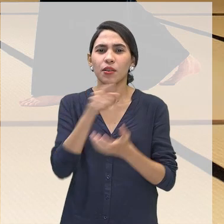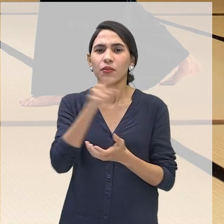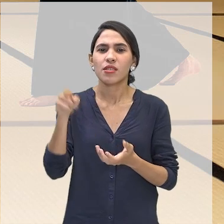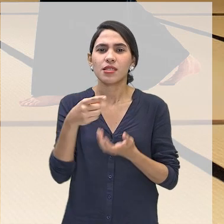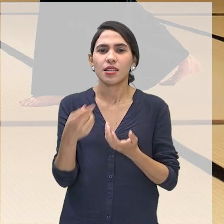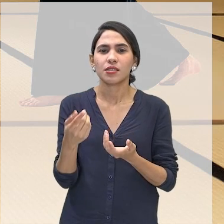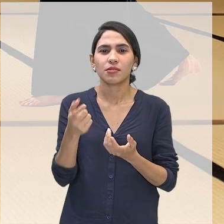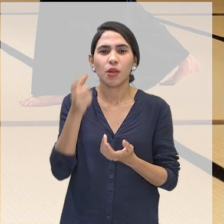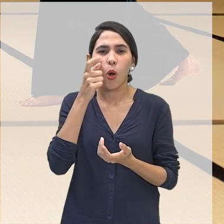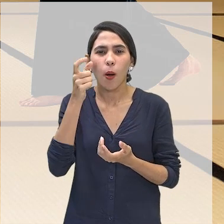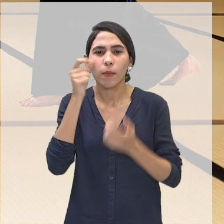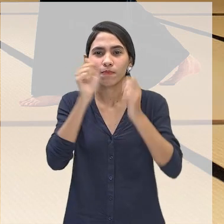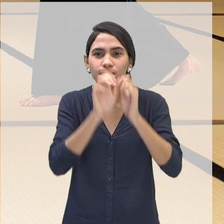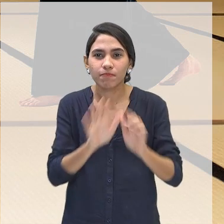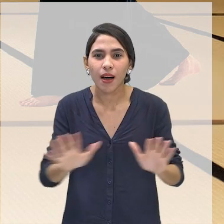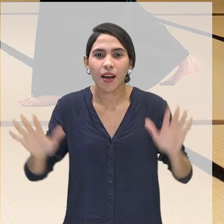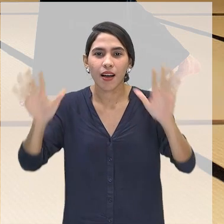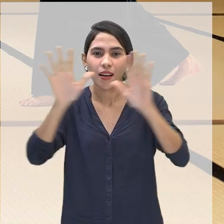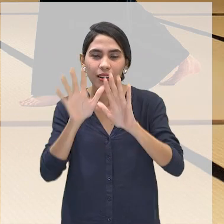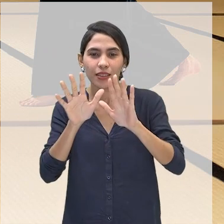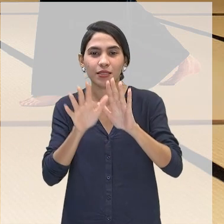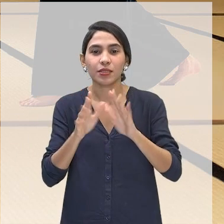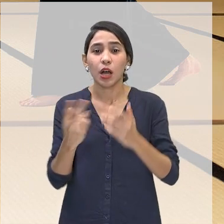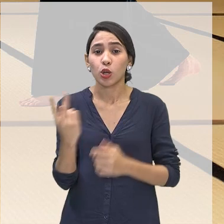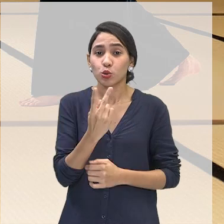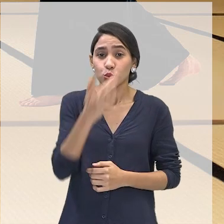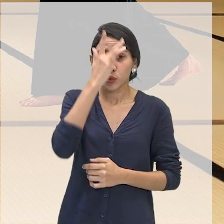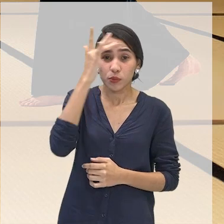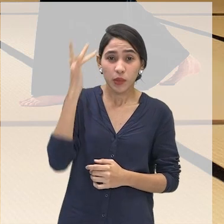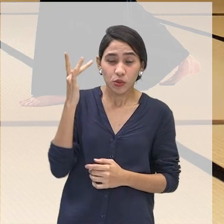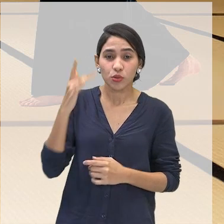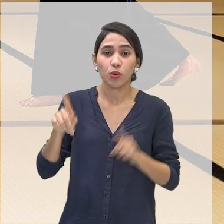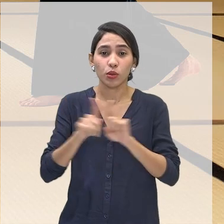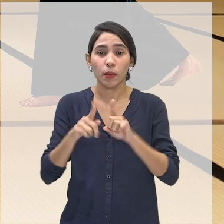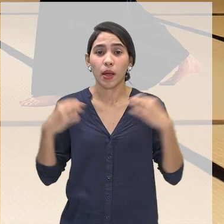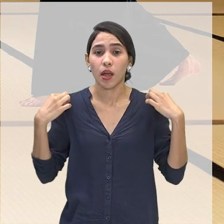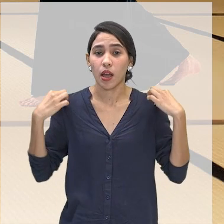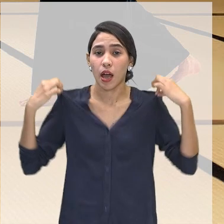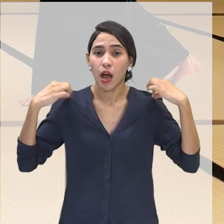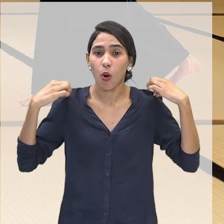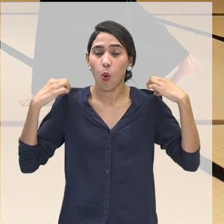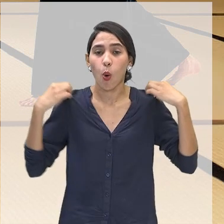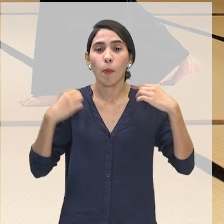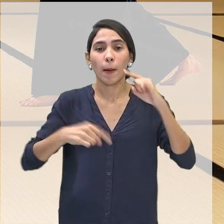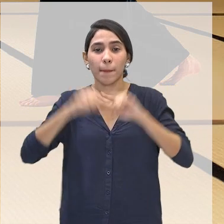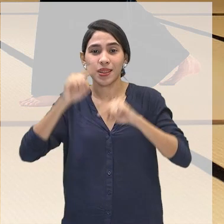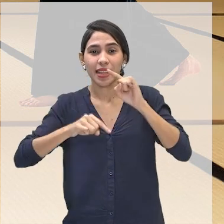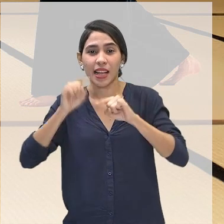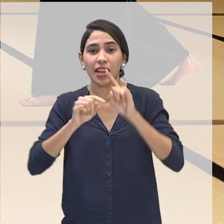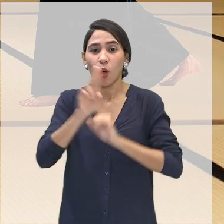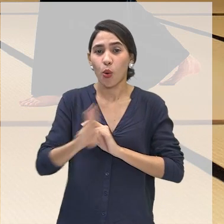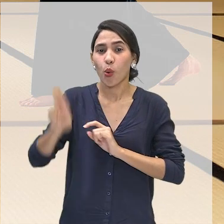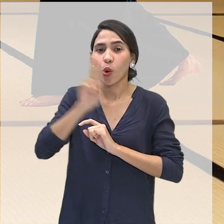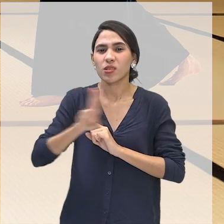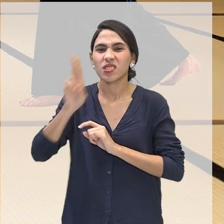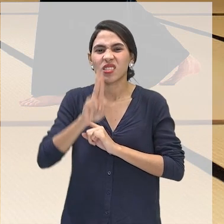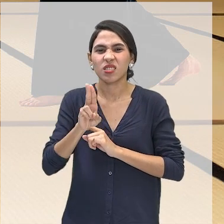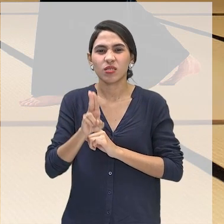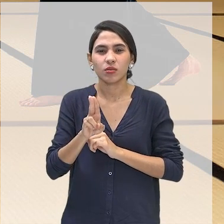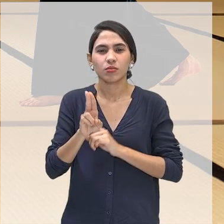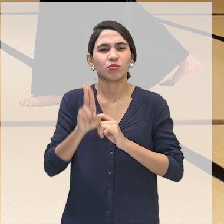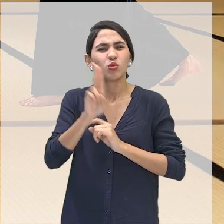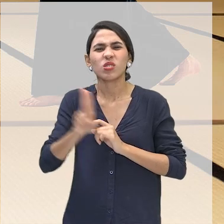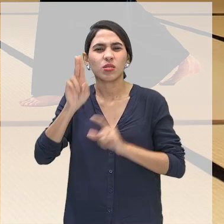né? Aqui os lutadores, os implementos que eles estão utilizando. O que será esse